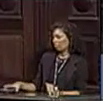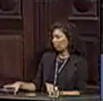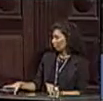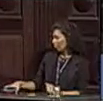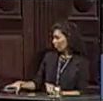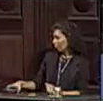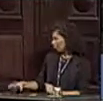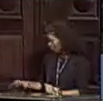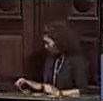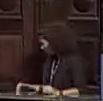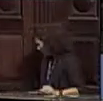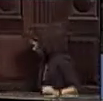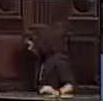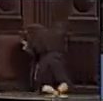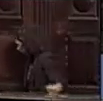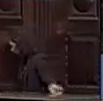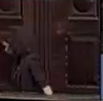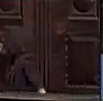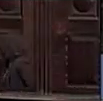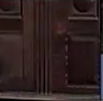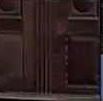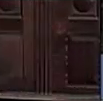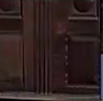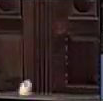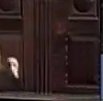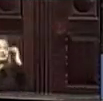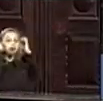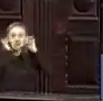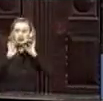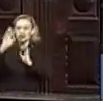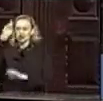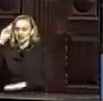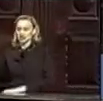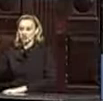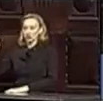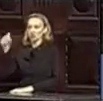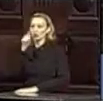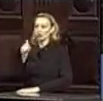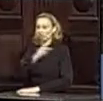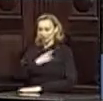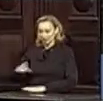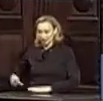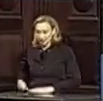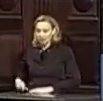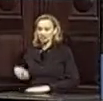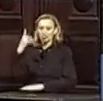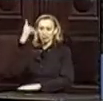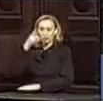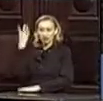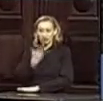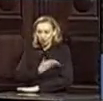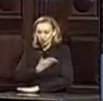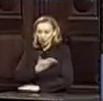Senhor presidente, senhora presidente, senhoras e senhores deputados,